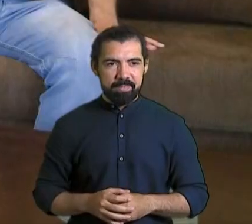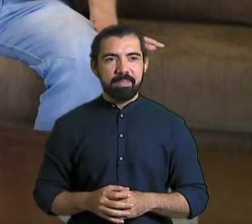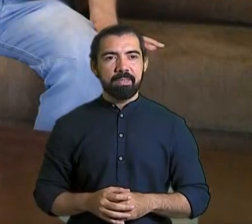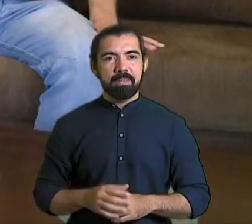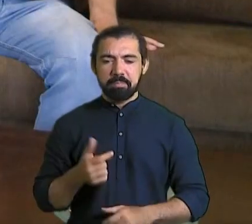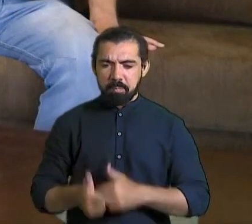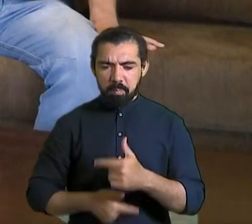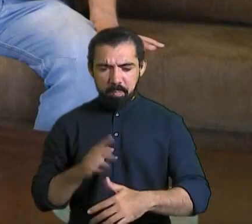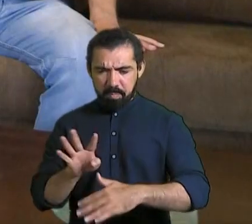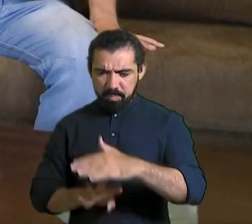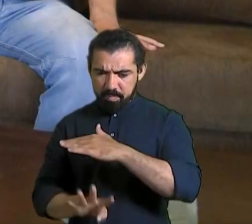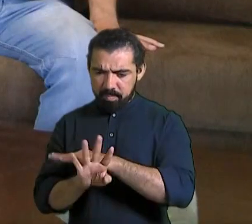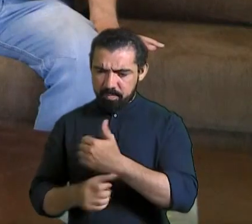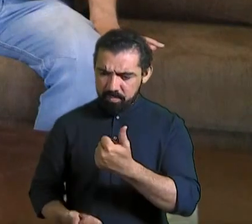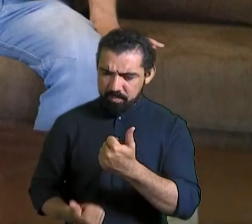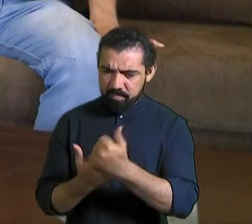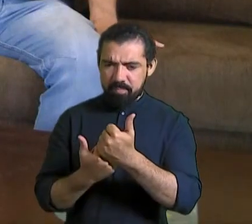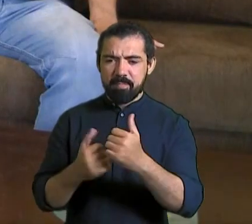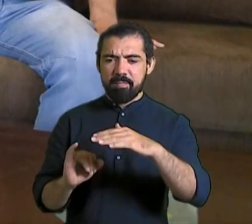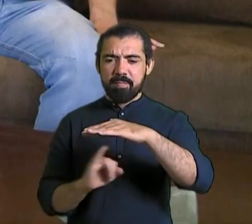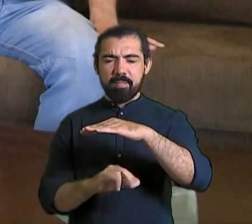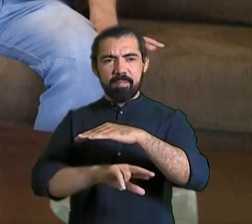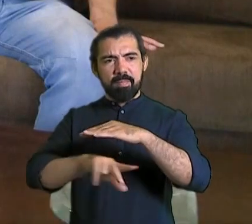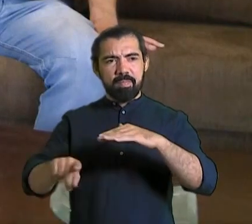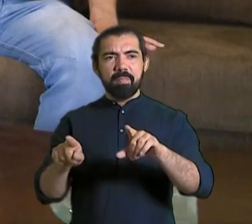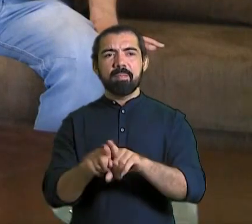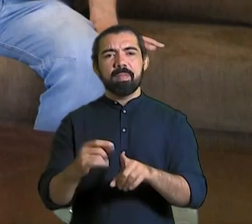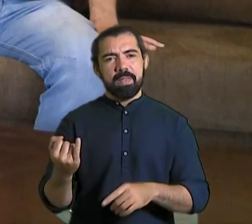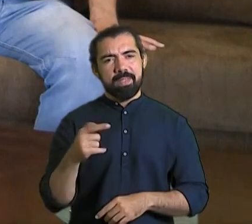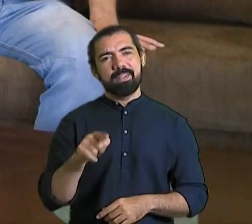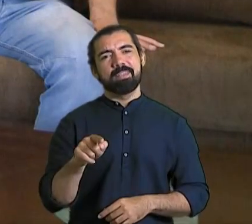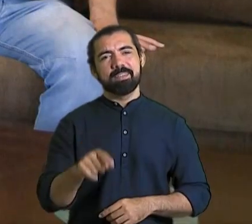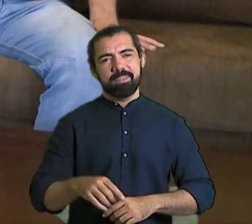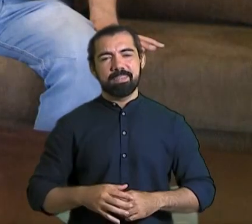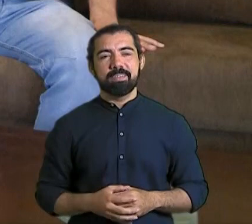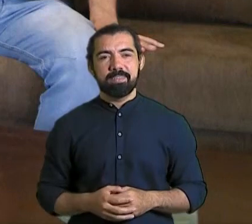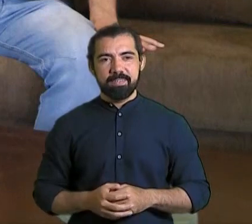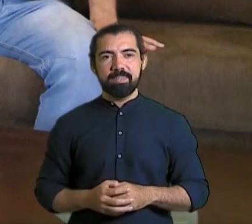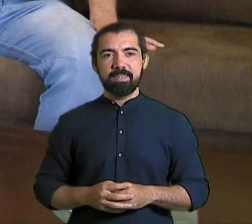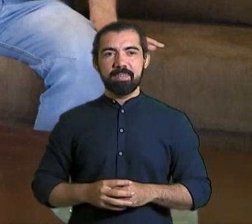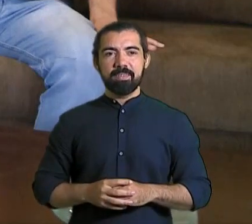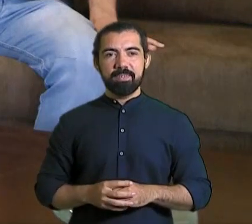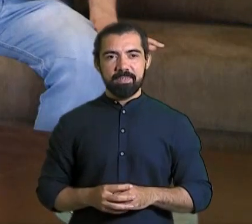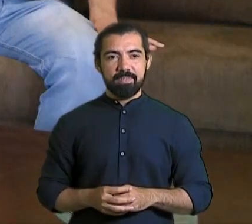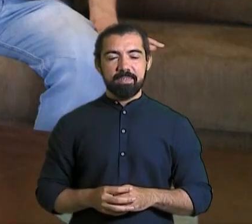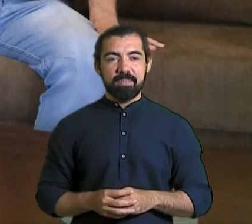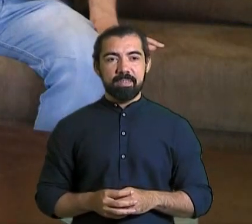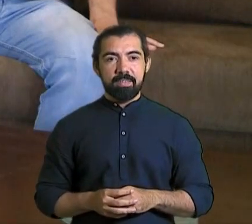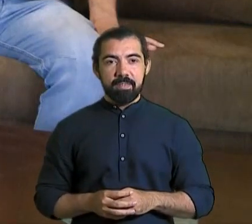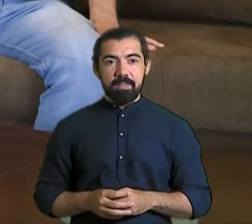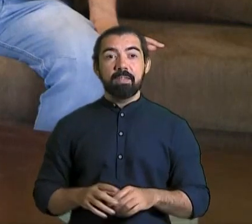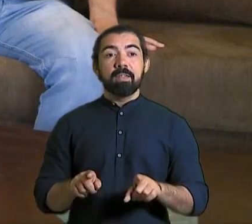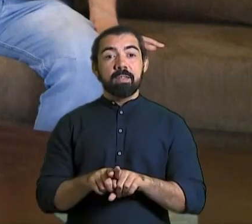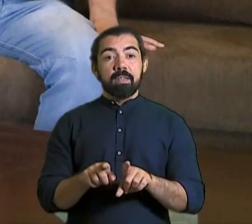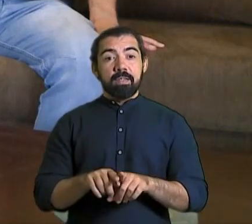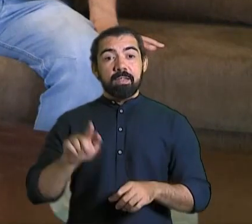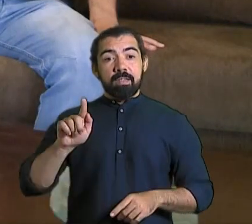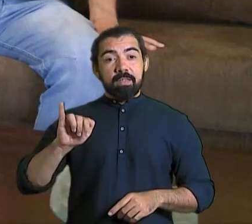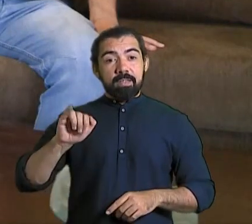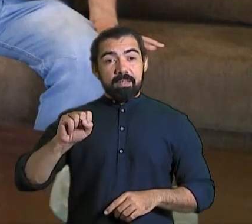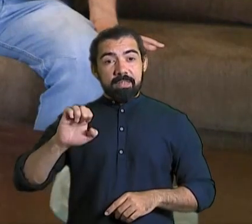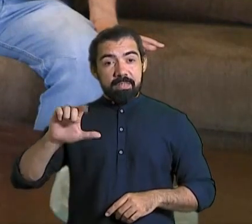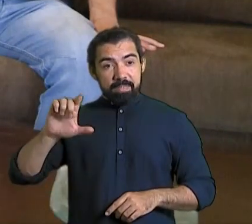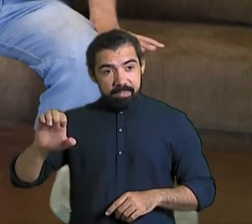frente, apoiando todas as entidades. Então, isso é importante, essa contribuição. A doutora Gisele é a diretora, o